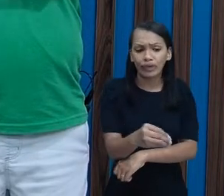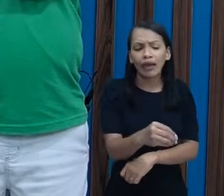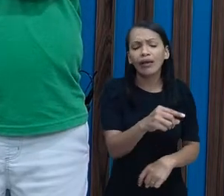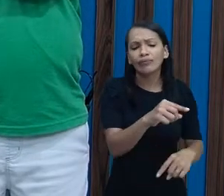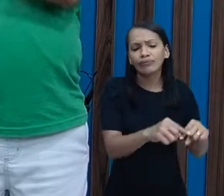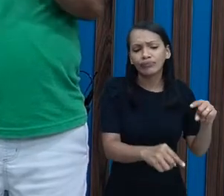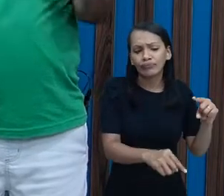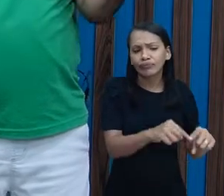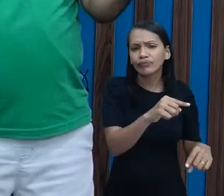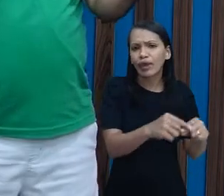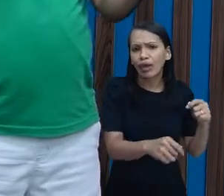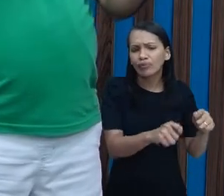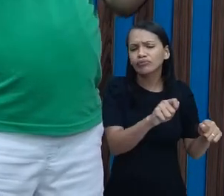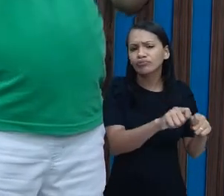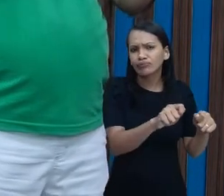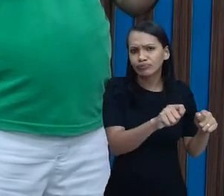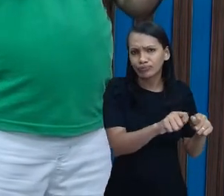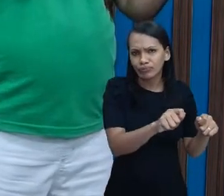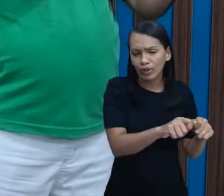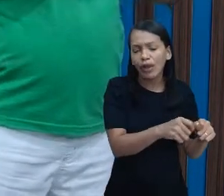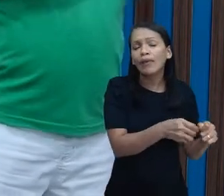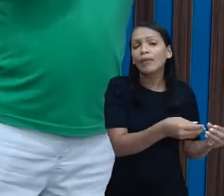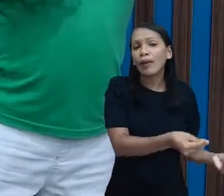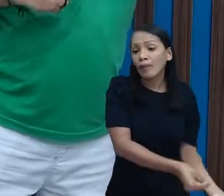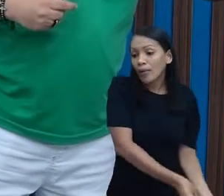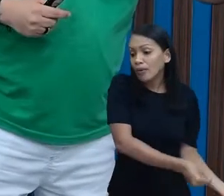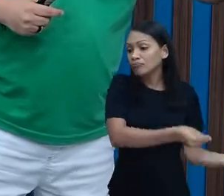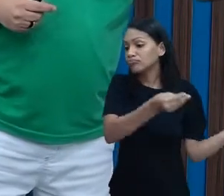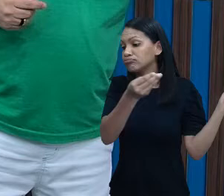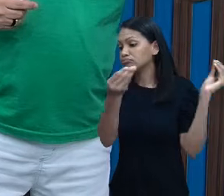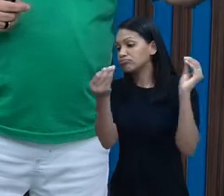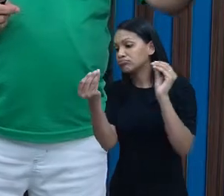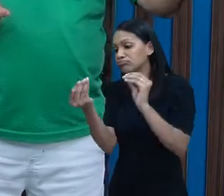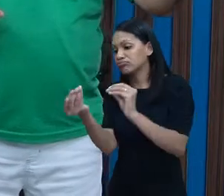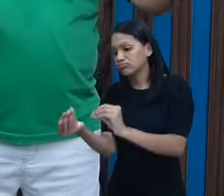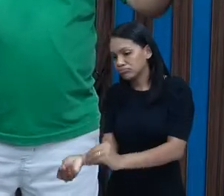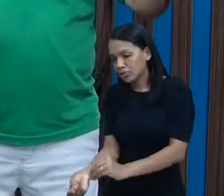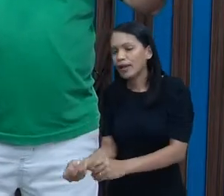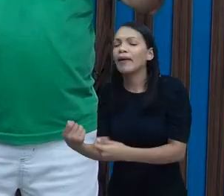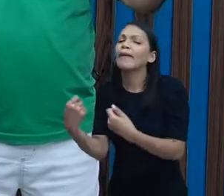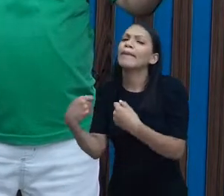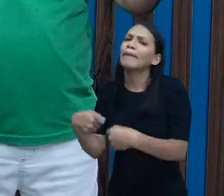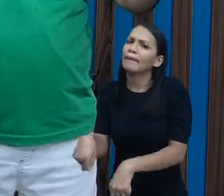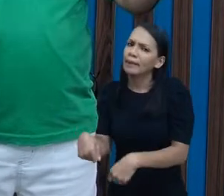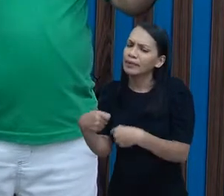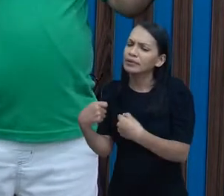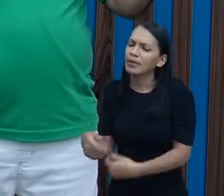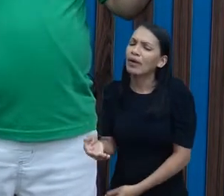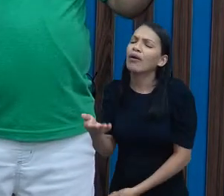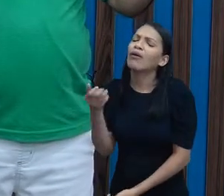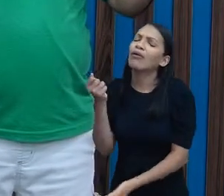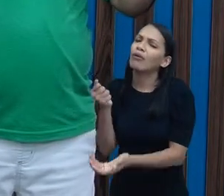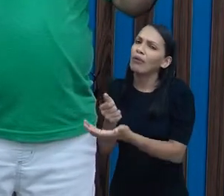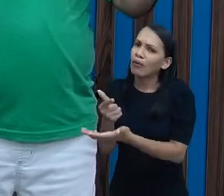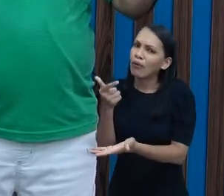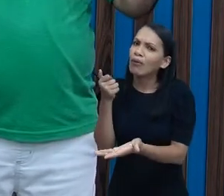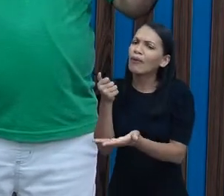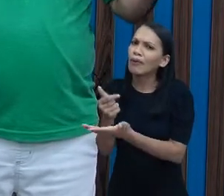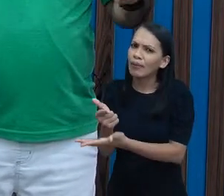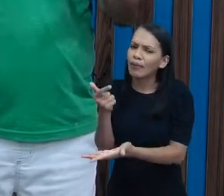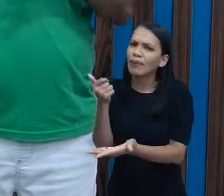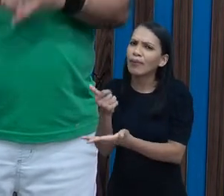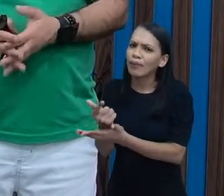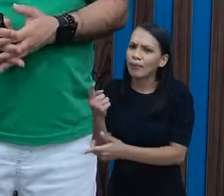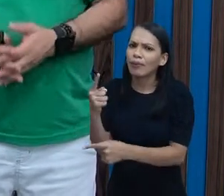seria manufaturada e devolvida para a colônia, que ia passar a ter a obrigação de consumir aquele produto